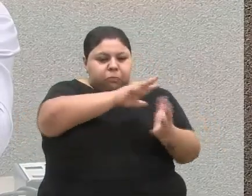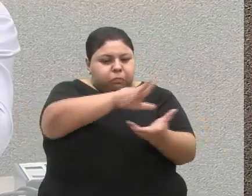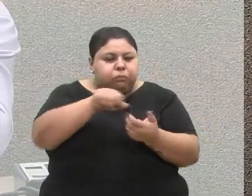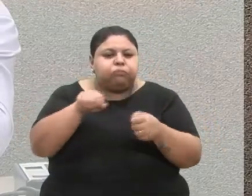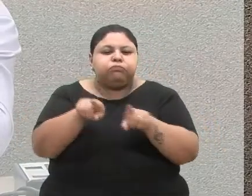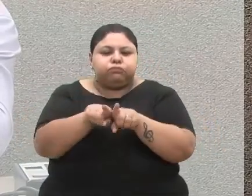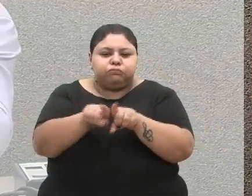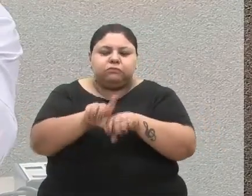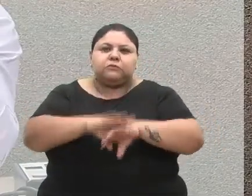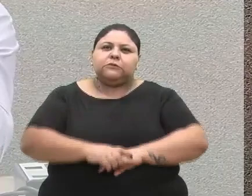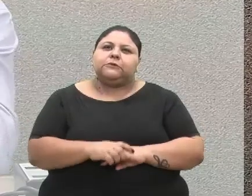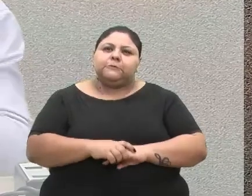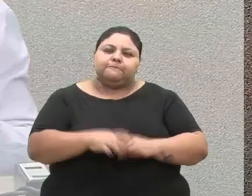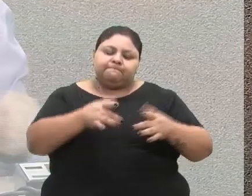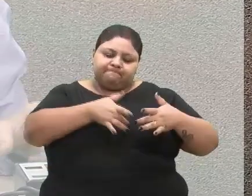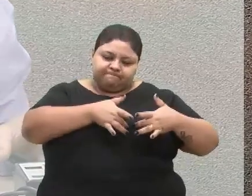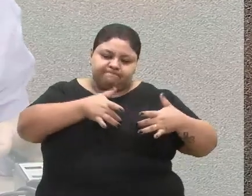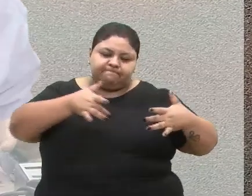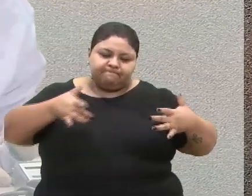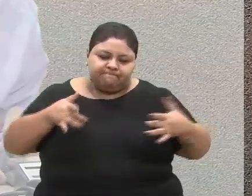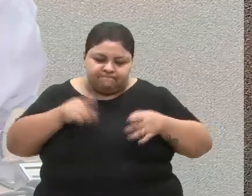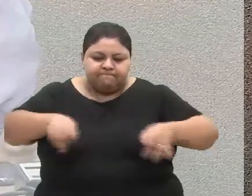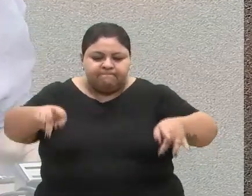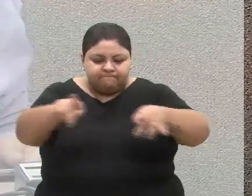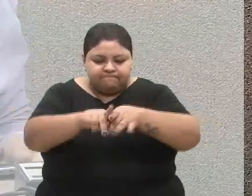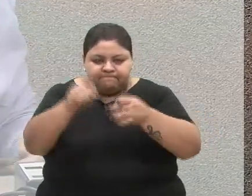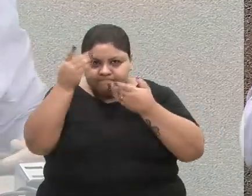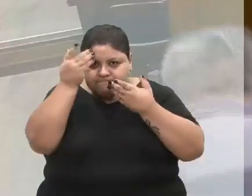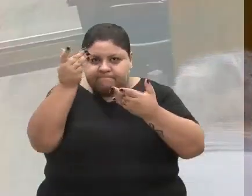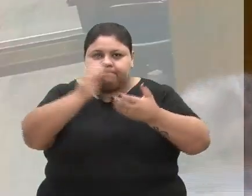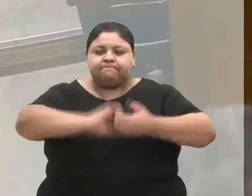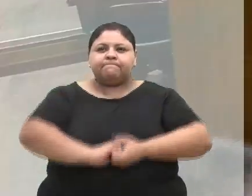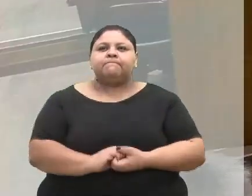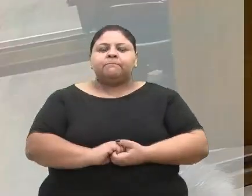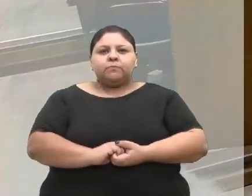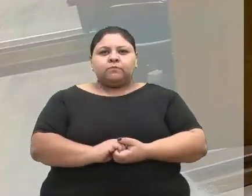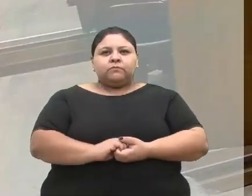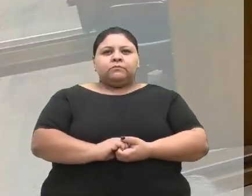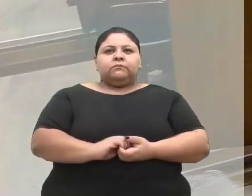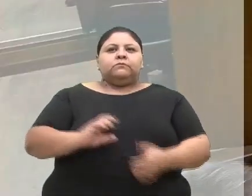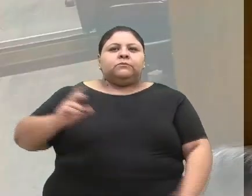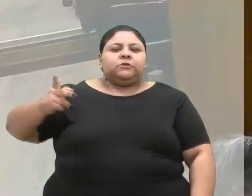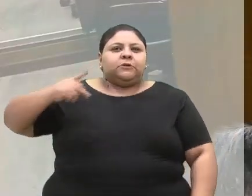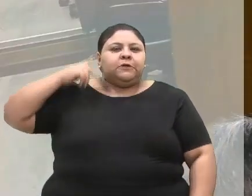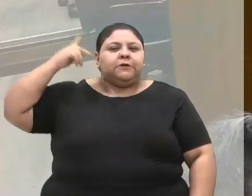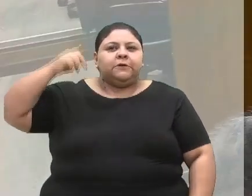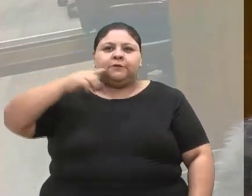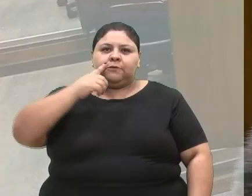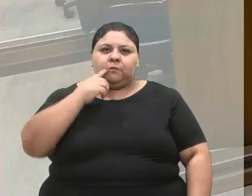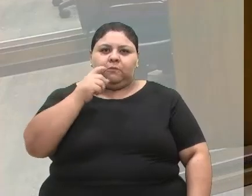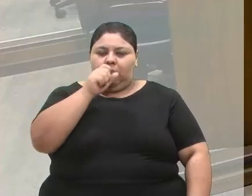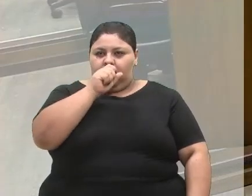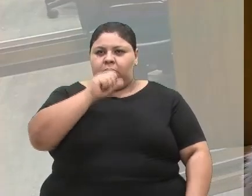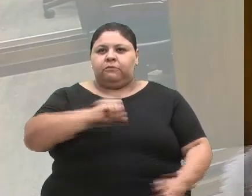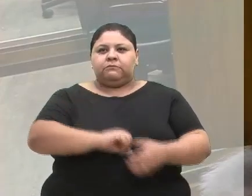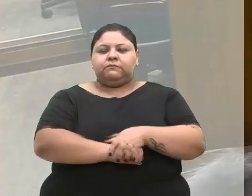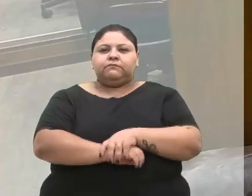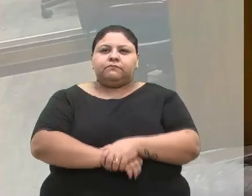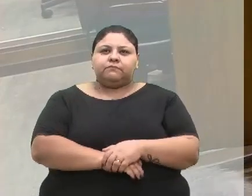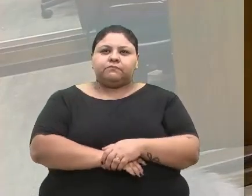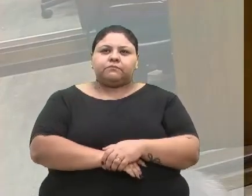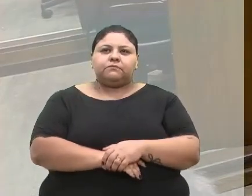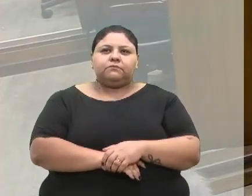Então, solidariedade àquele povo de Taiwan. Obrigado, presidente. Vereadora Rose Frigieri.